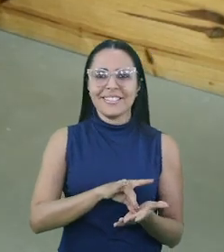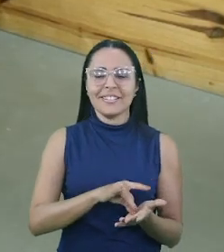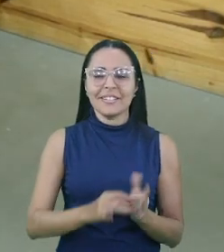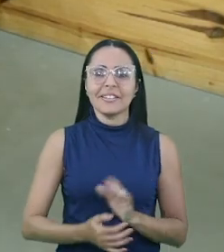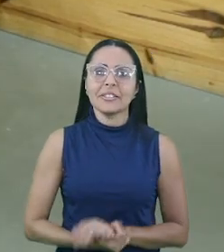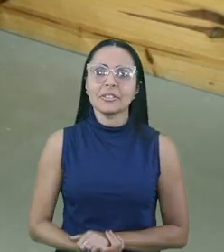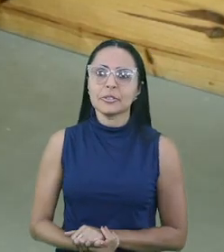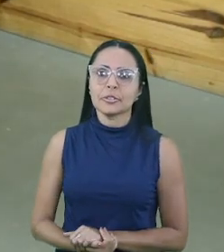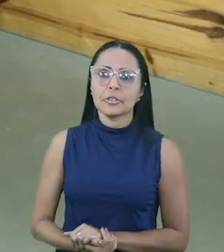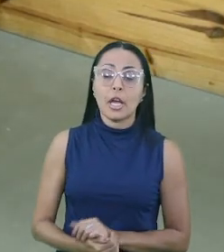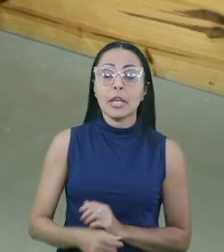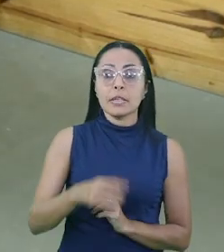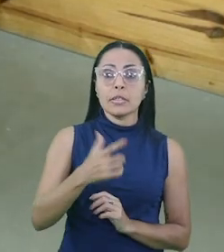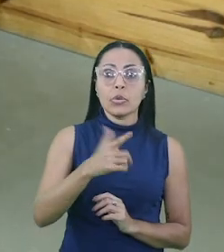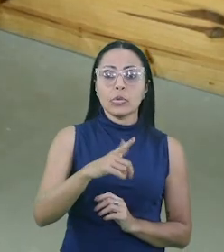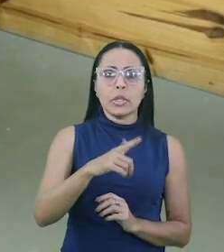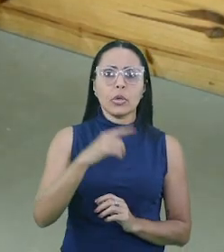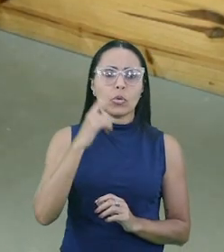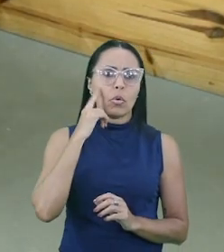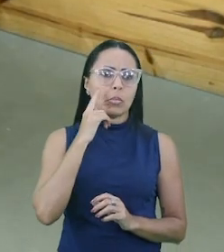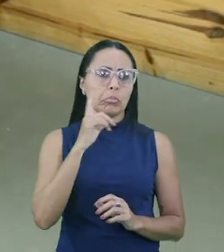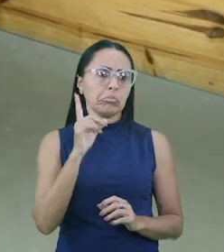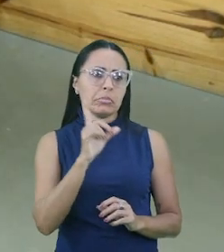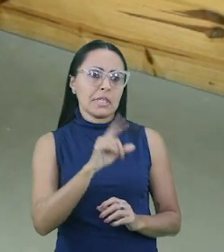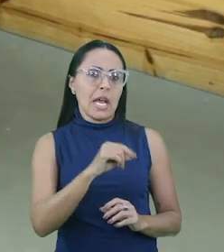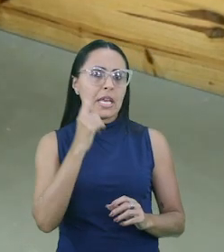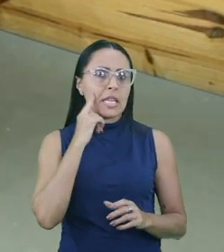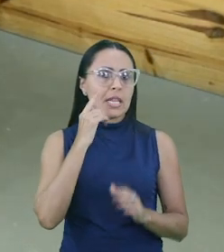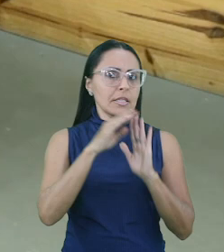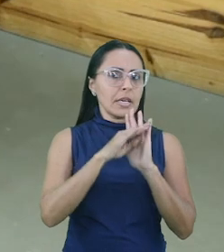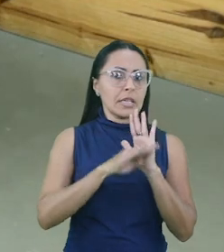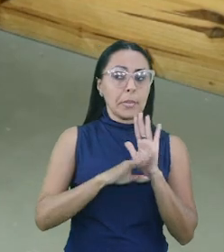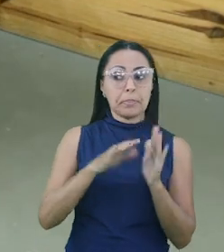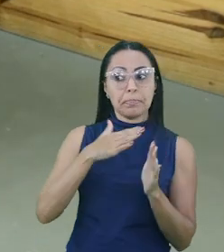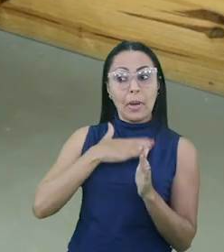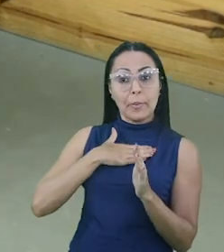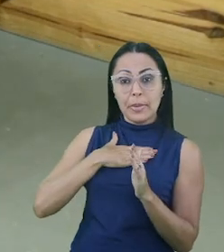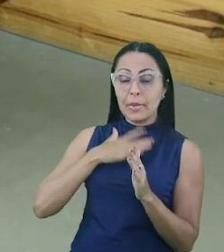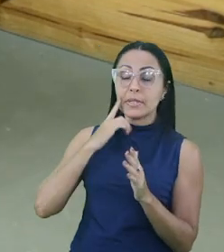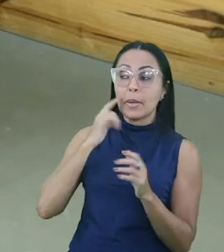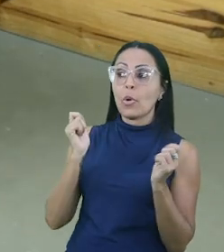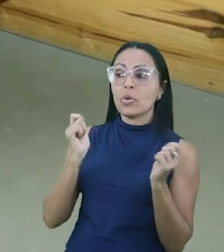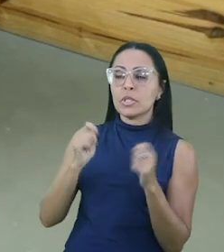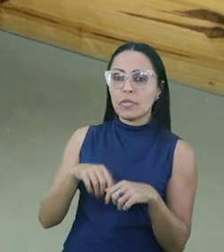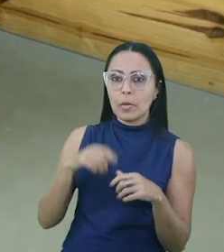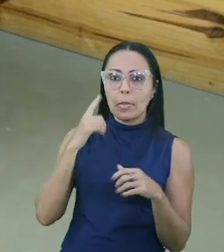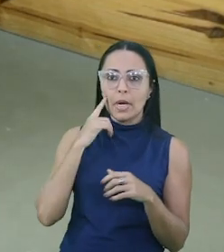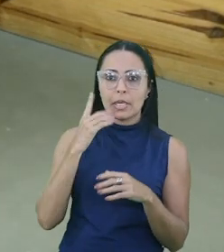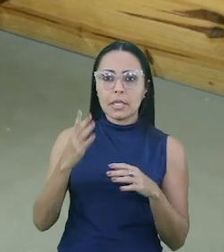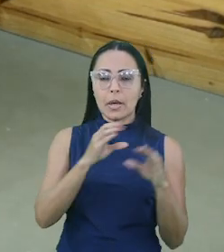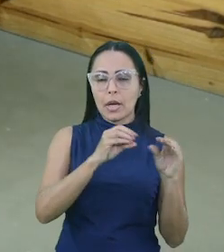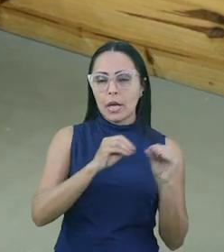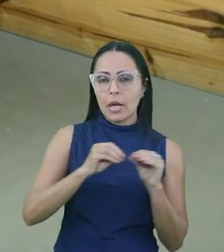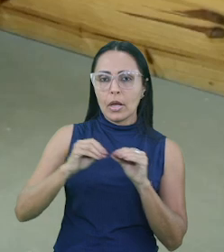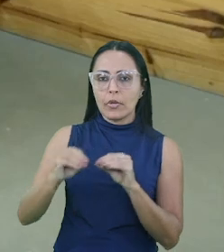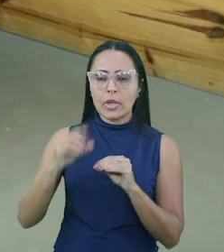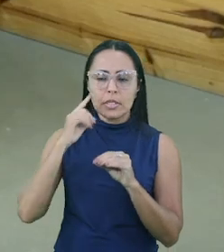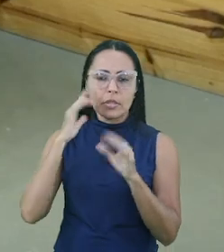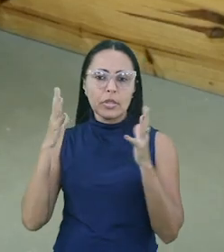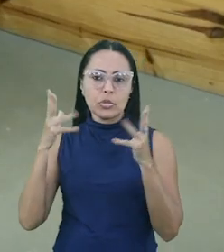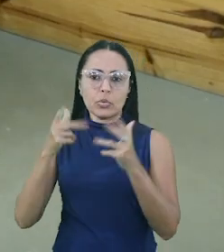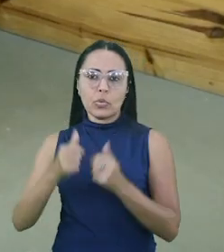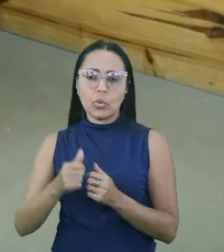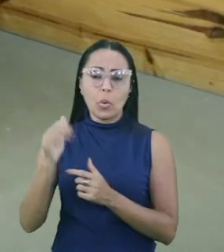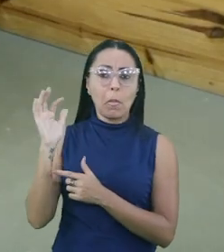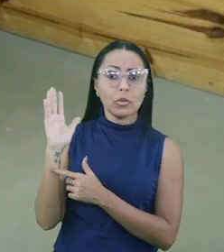Sim. Não tem como fugir dessa etapa para mim, mas é possível fazer sem passar pelo Photoshop e fazer realmente tudo